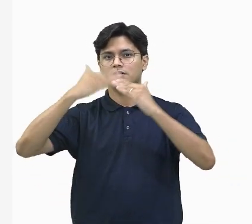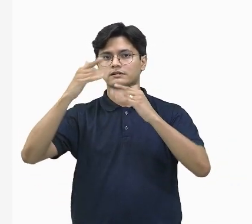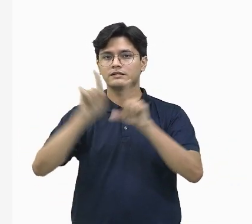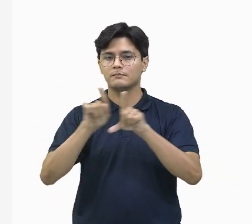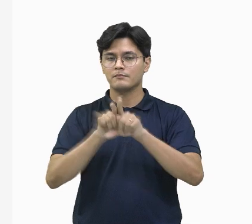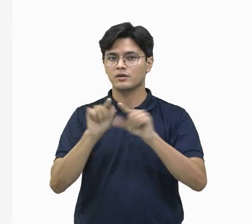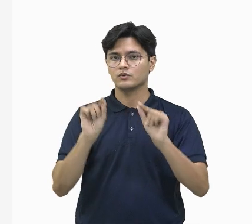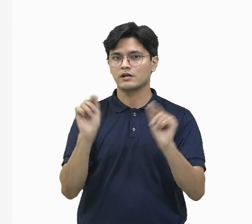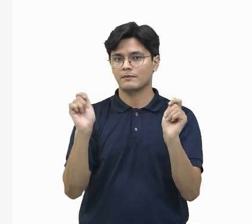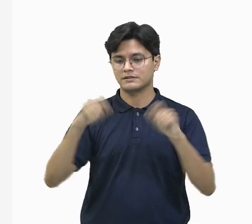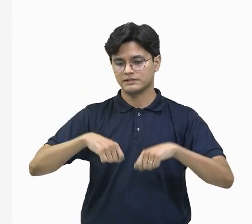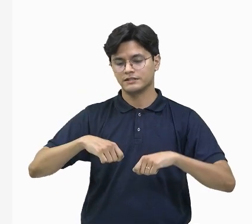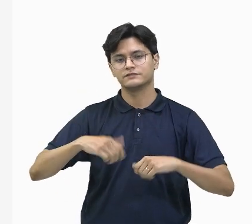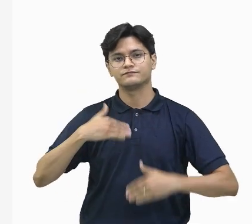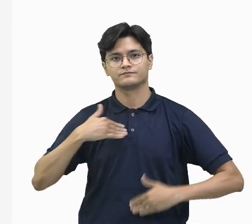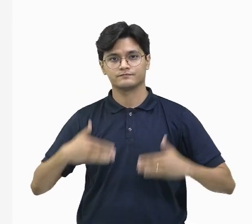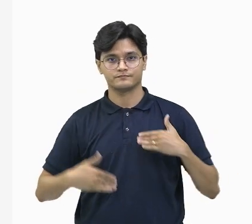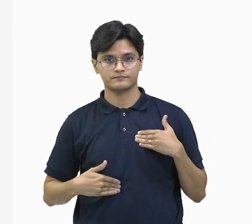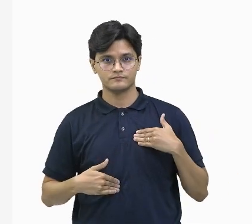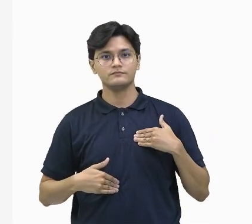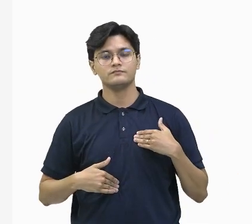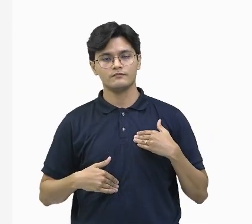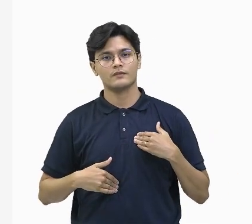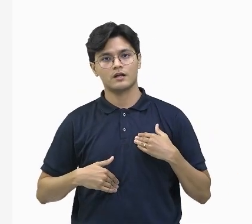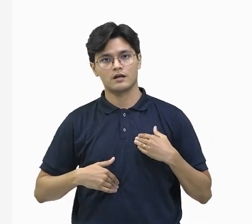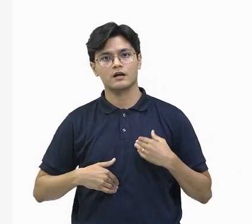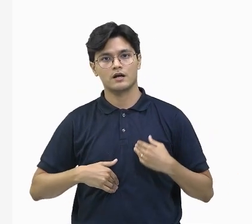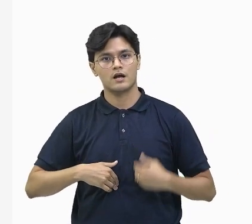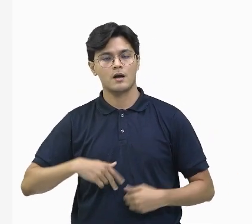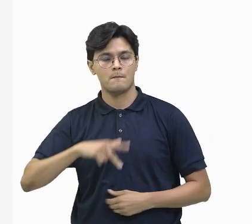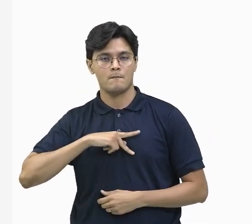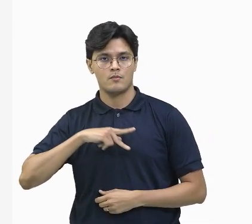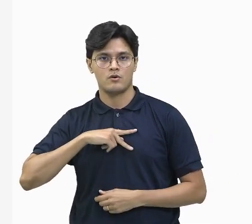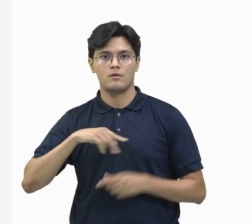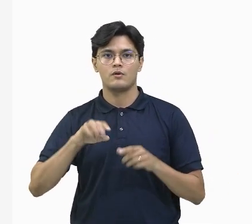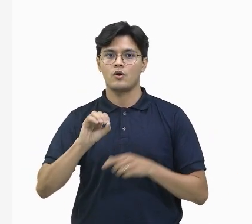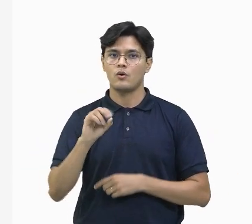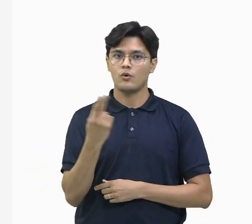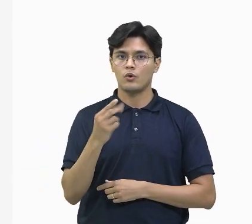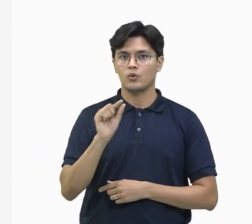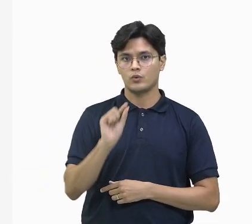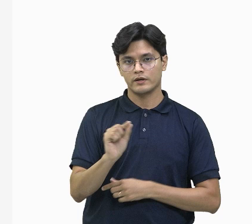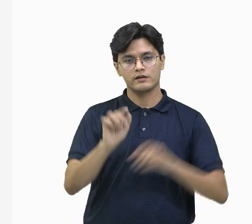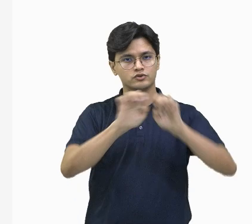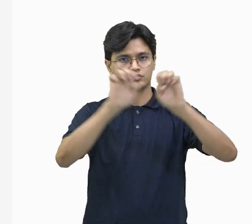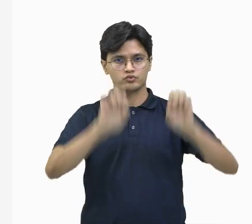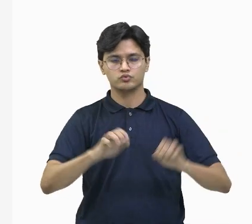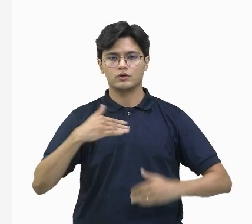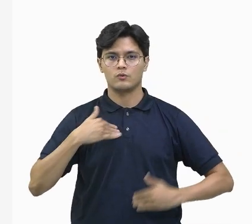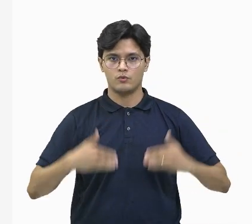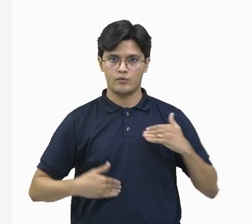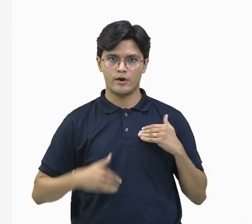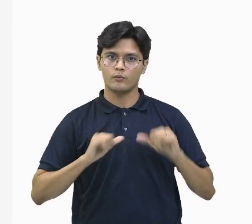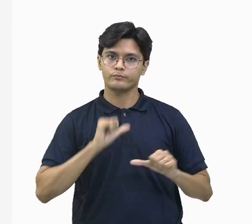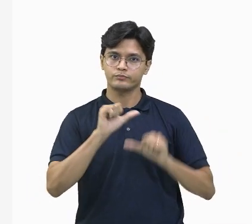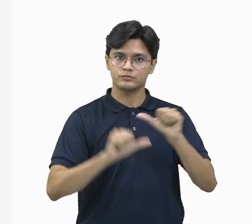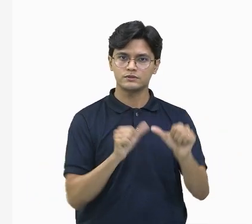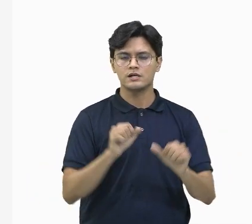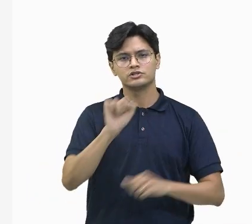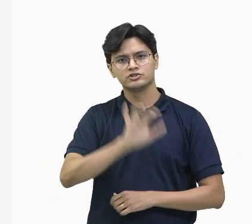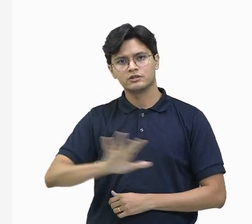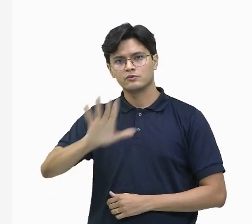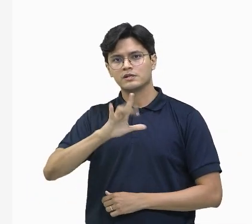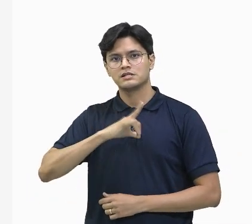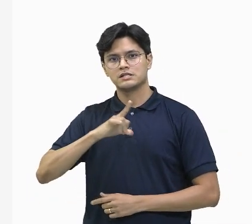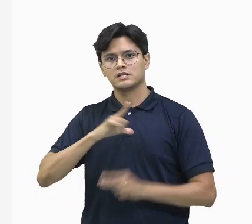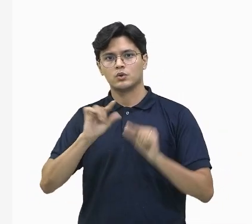física individual ou a modificação da composição corporal. Geralmente são